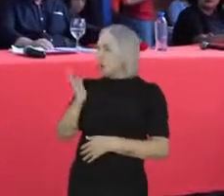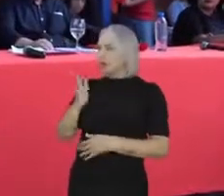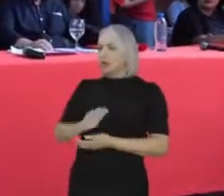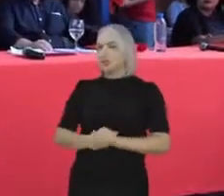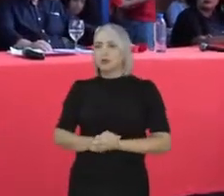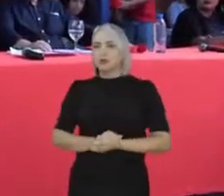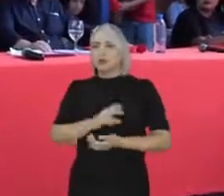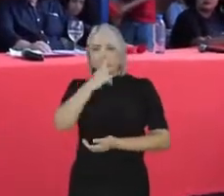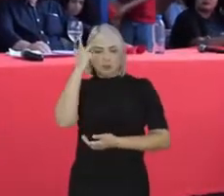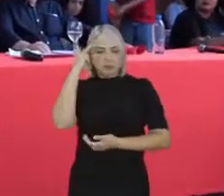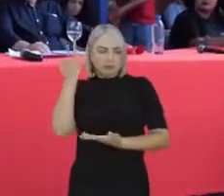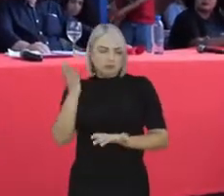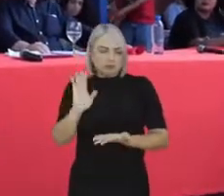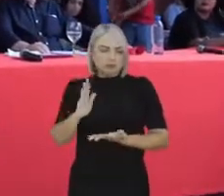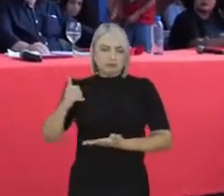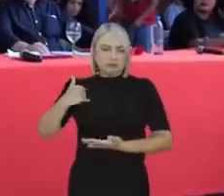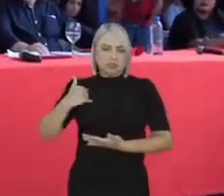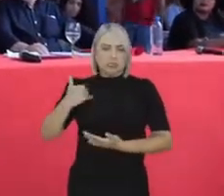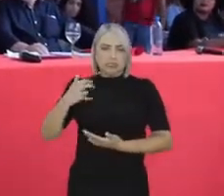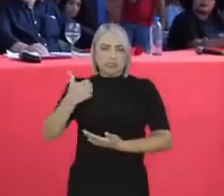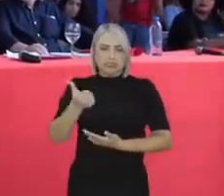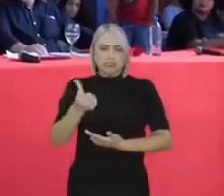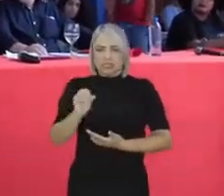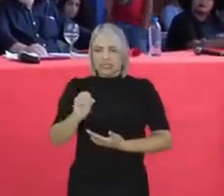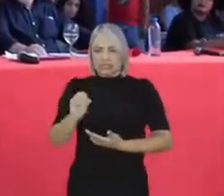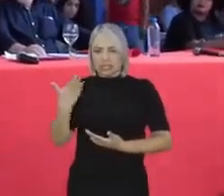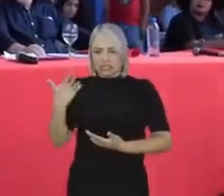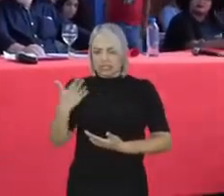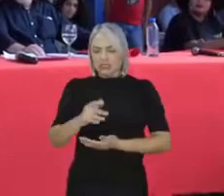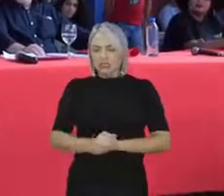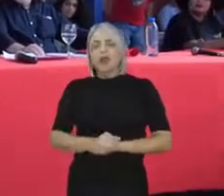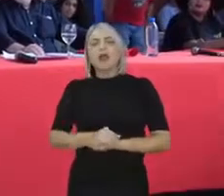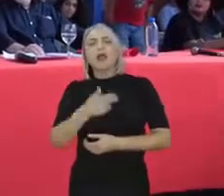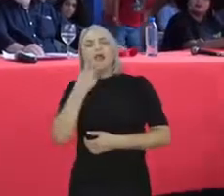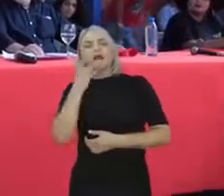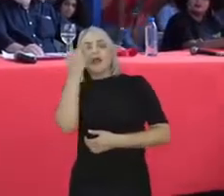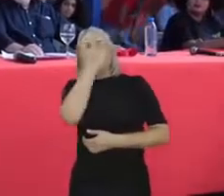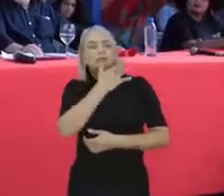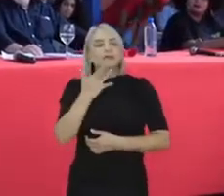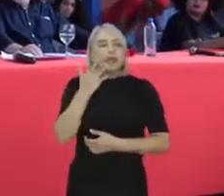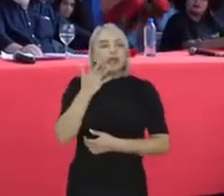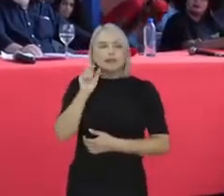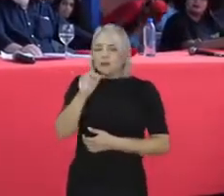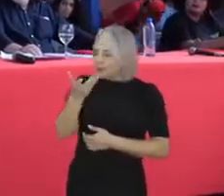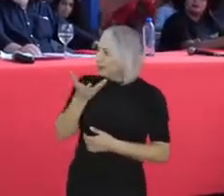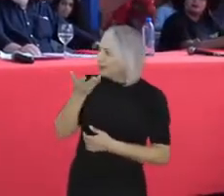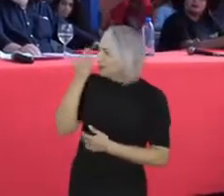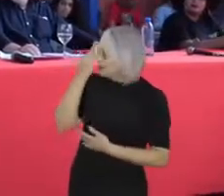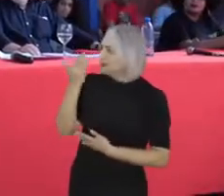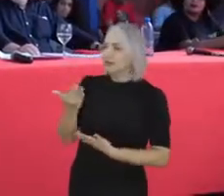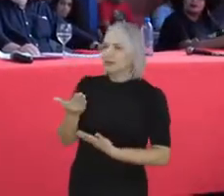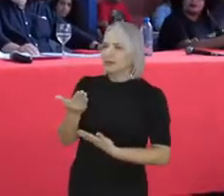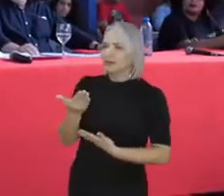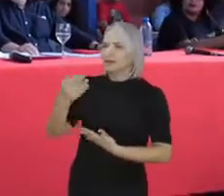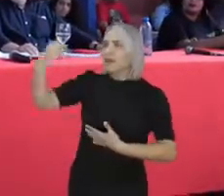lá, dos seus 50, 60 anos, ela falava, Haddad, eu queria muito te agradecer essa lâmpada. Eu falei, o que mudou na